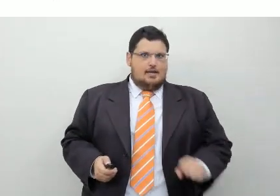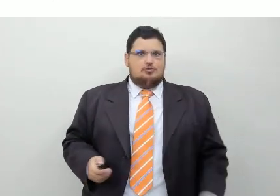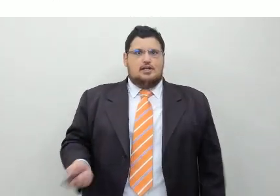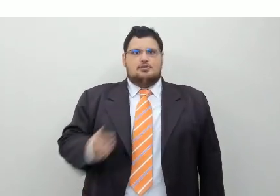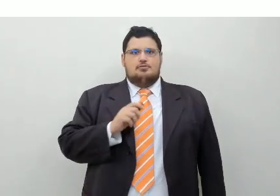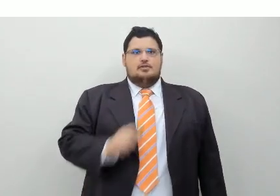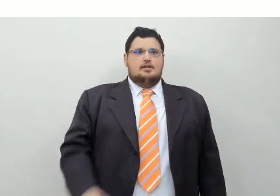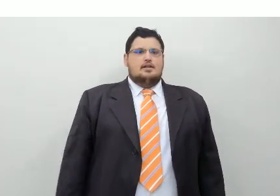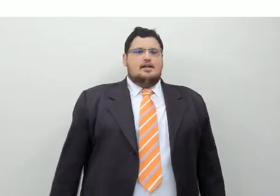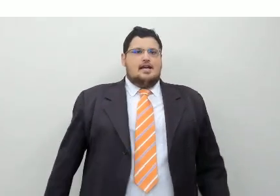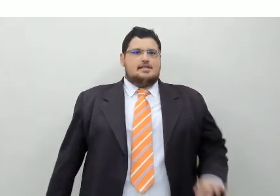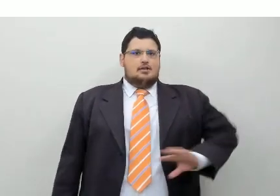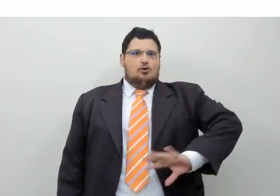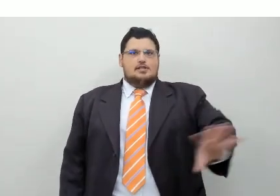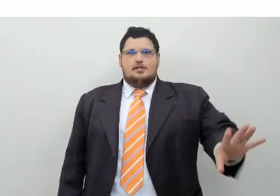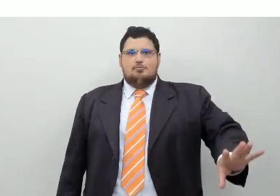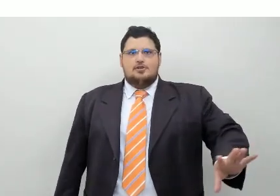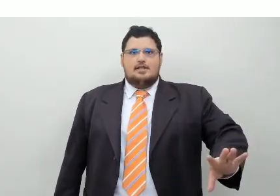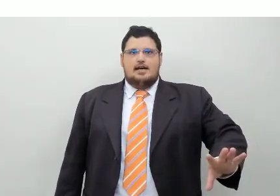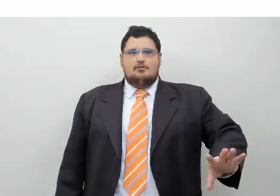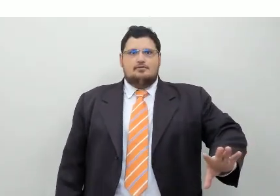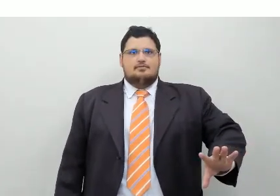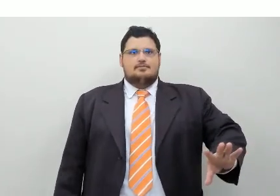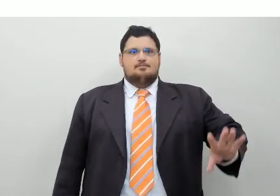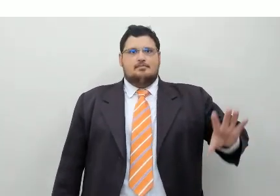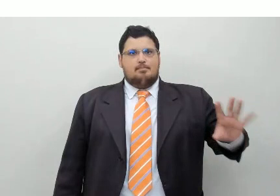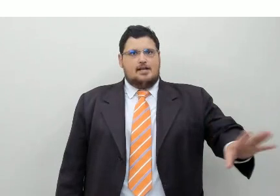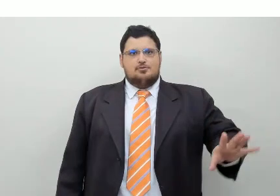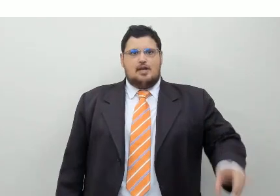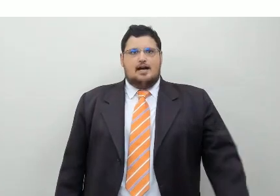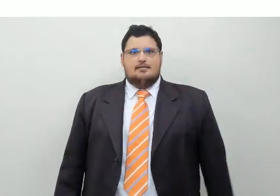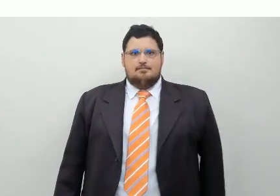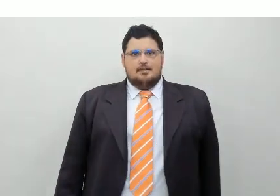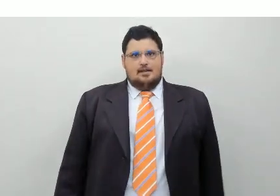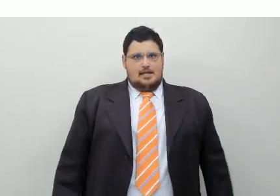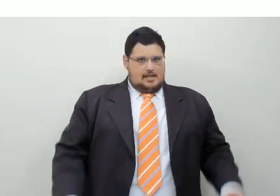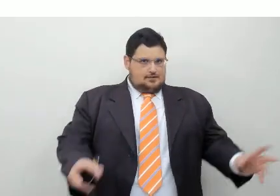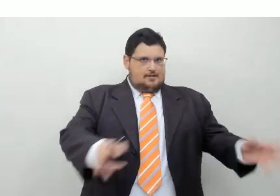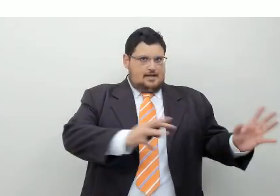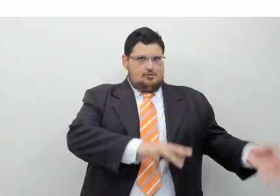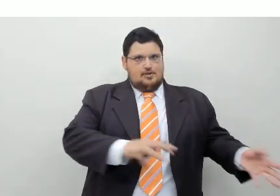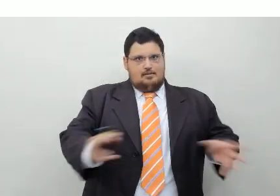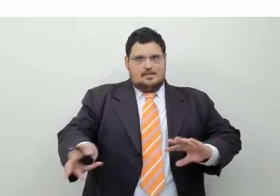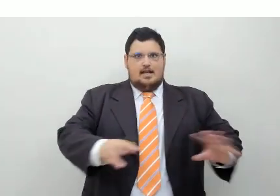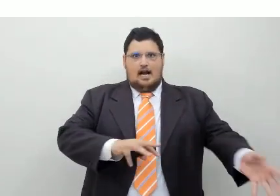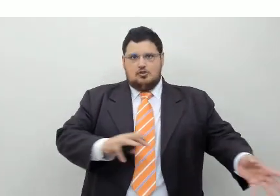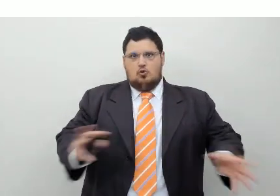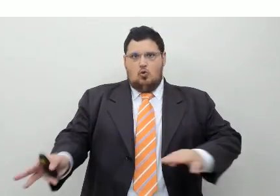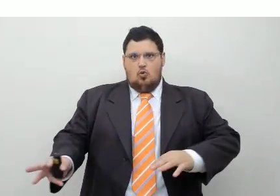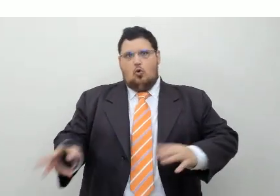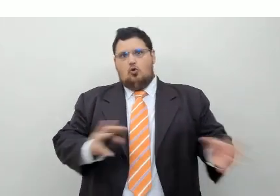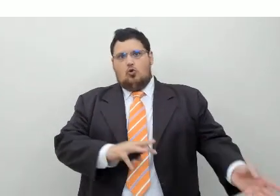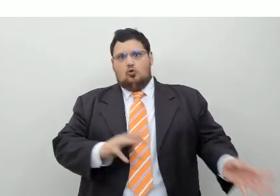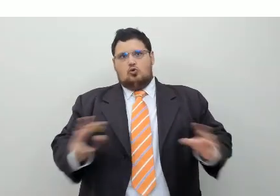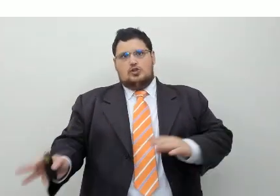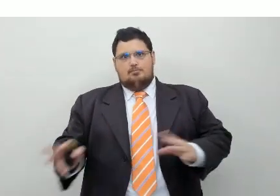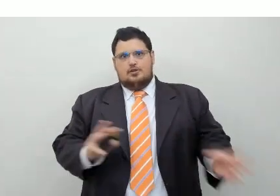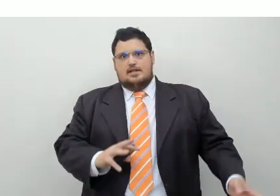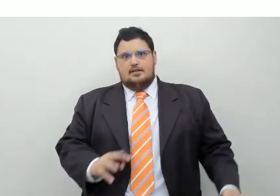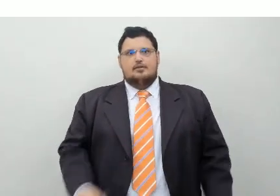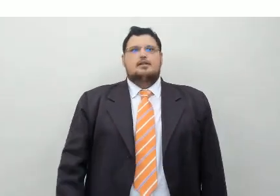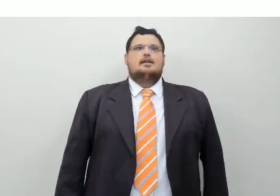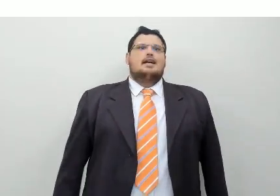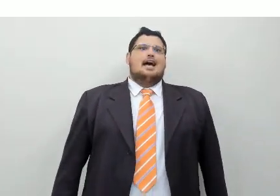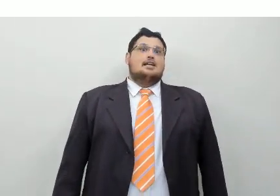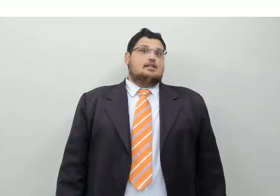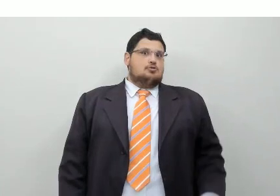àquele bem jurídico. A gente tem dois tipos de dano para estudar. E a gente vai ver que os crimes se encaixam um ou no outro tipo de